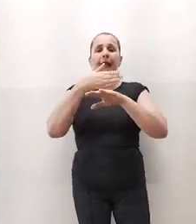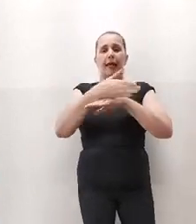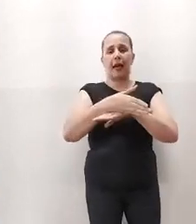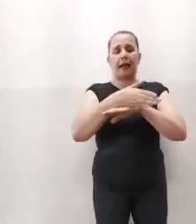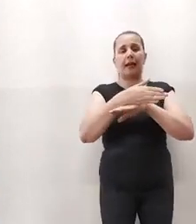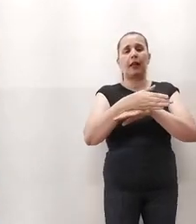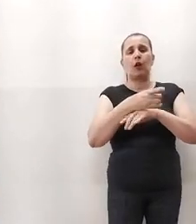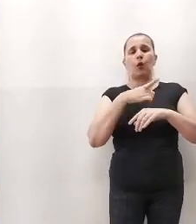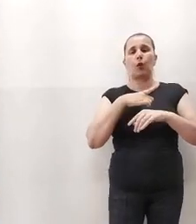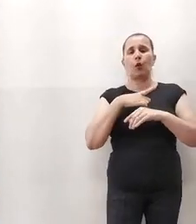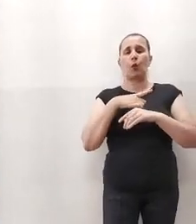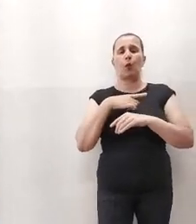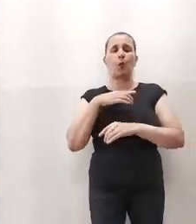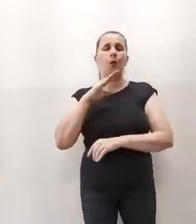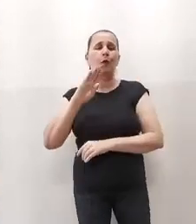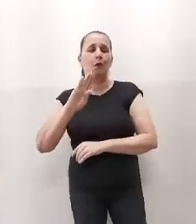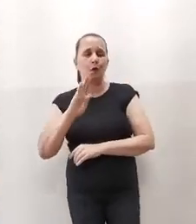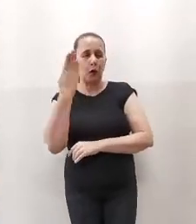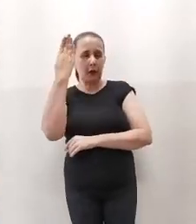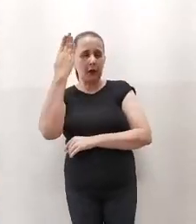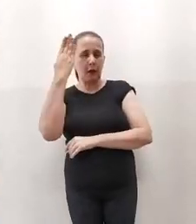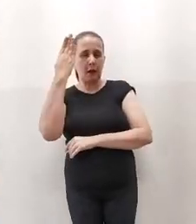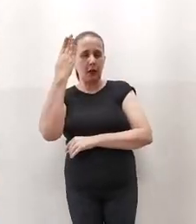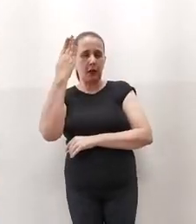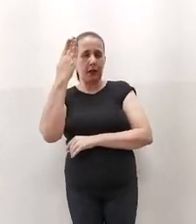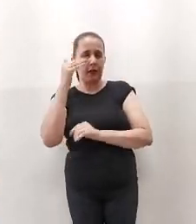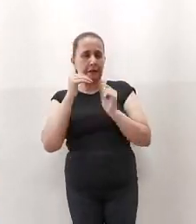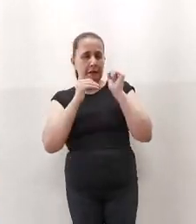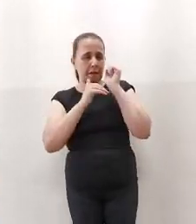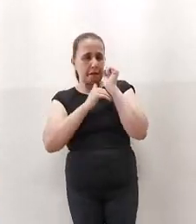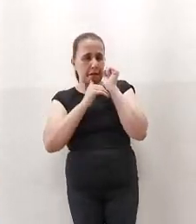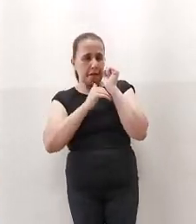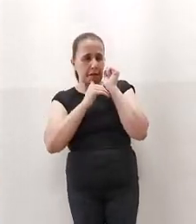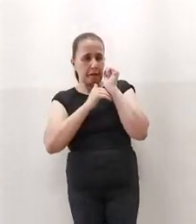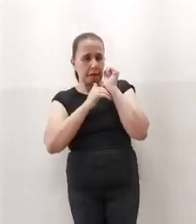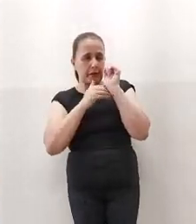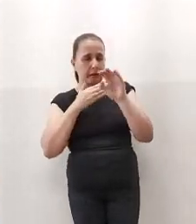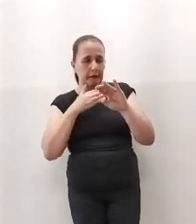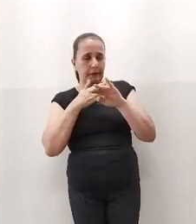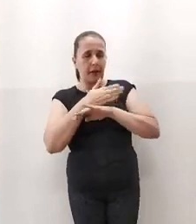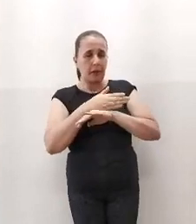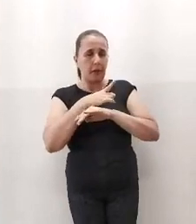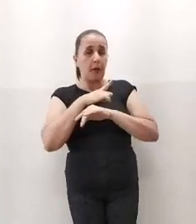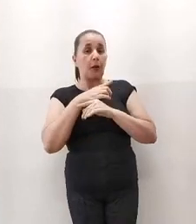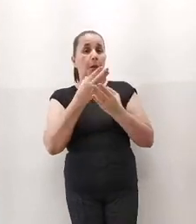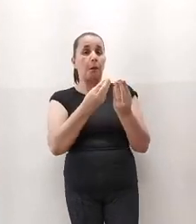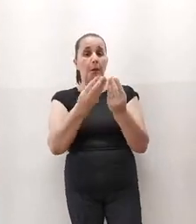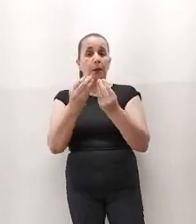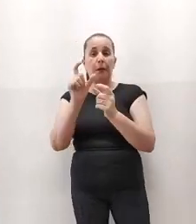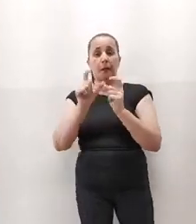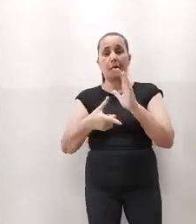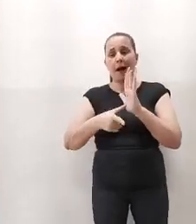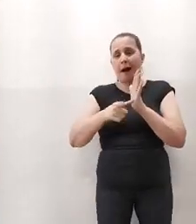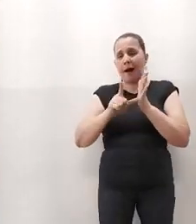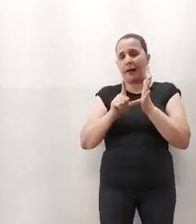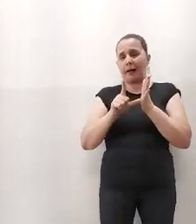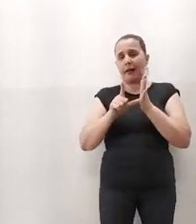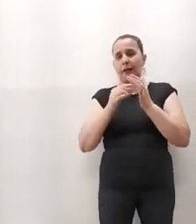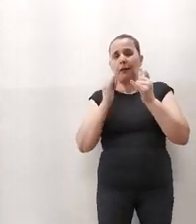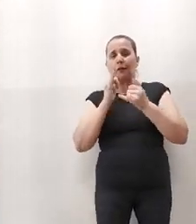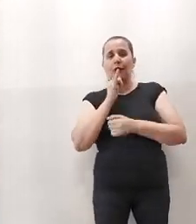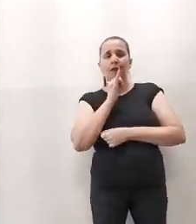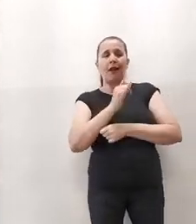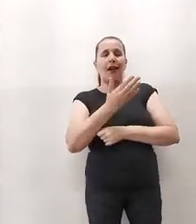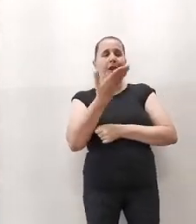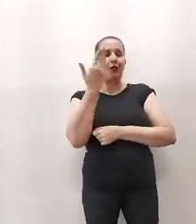com dissimulação, secretamente, os quais desde muito foram antecipadamente